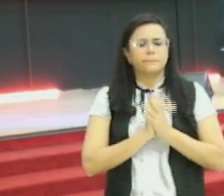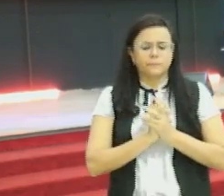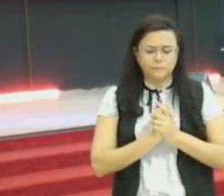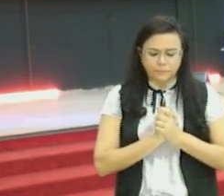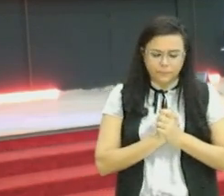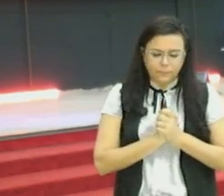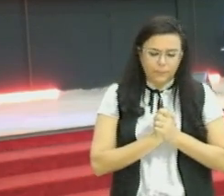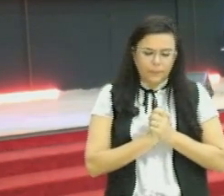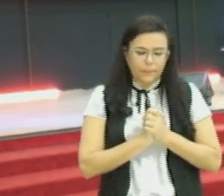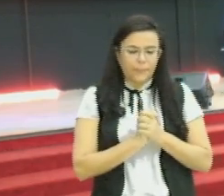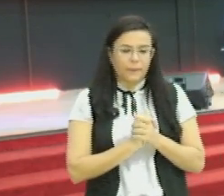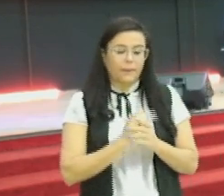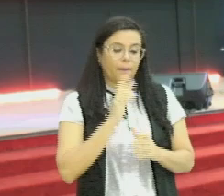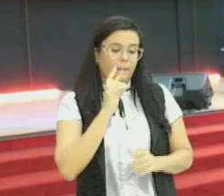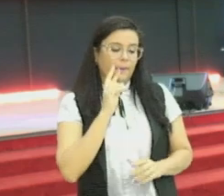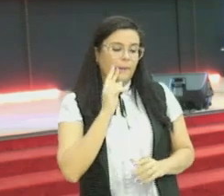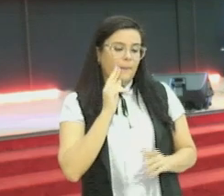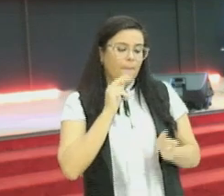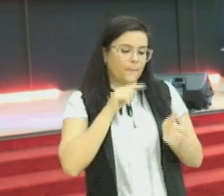Esta é a pergunta.